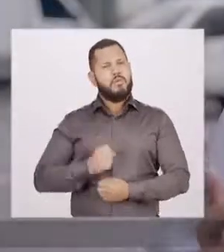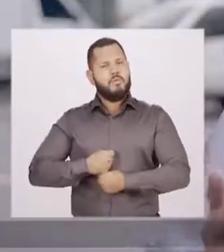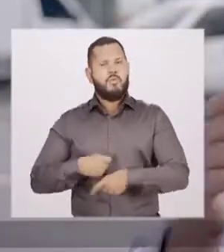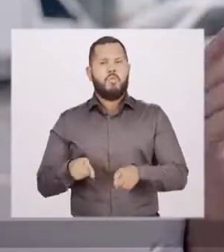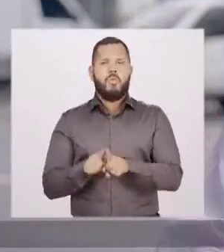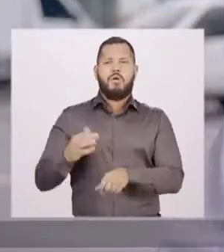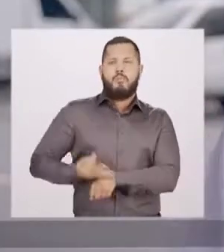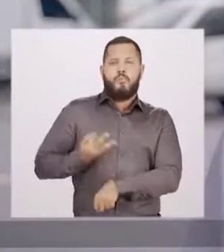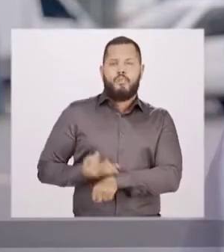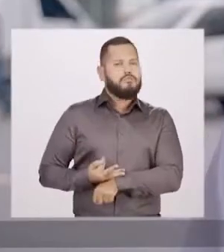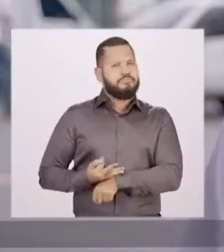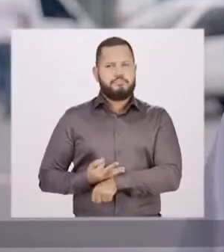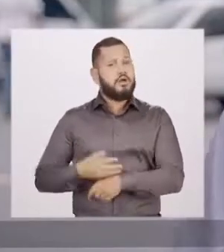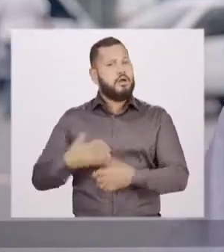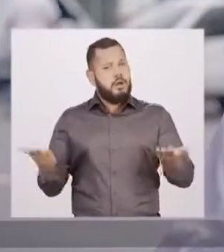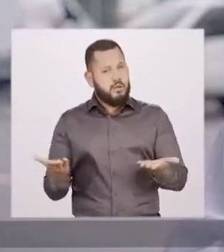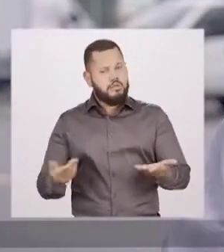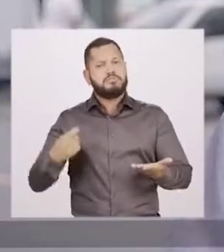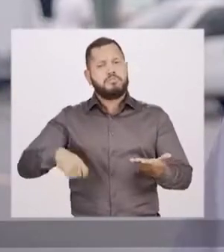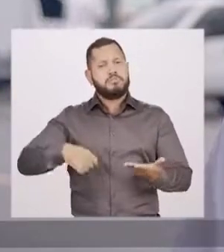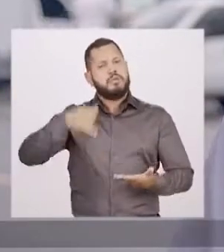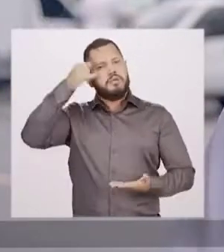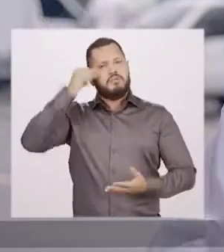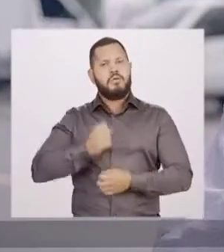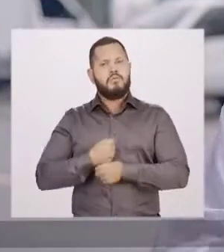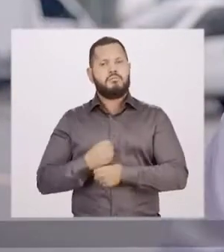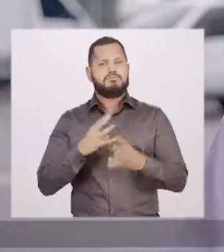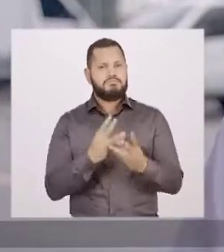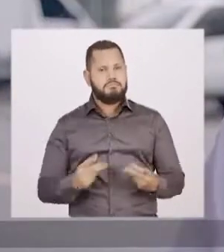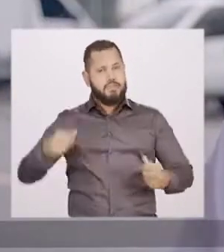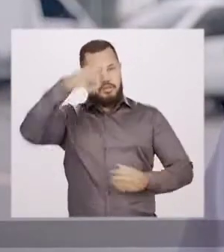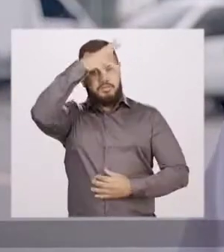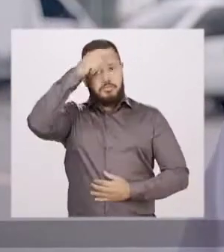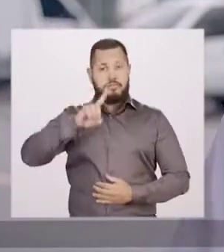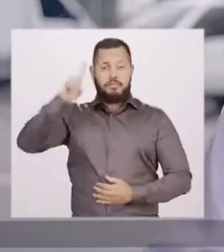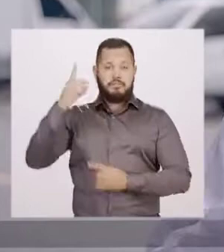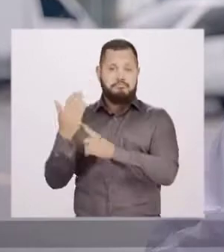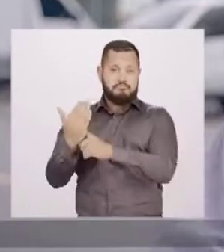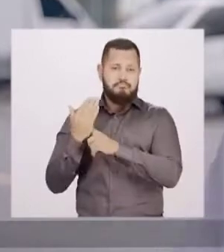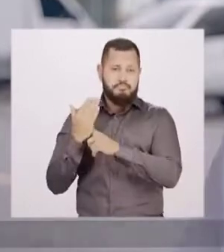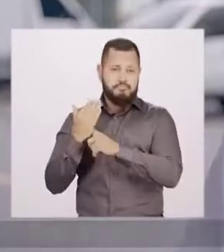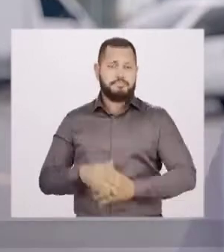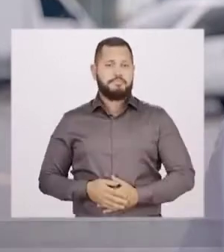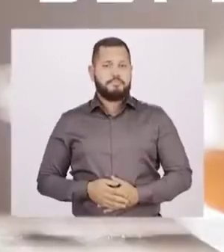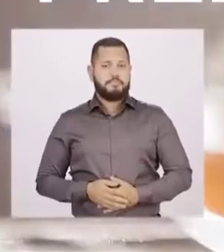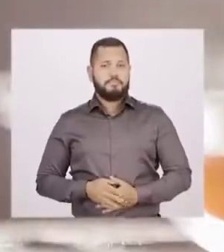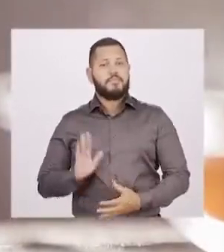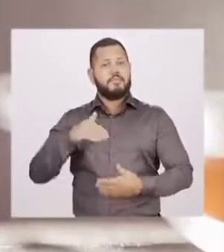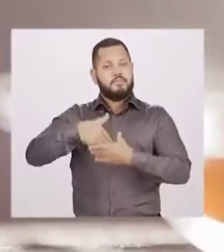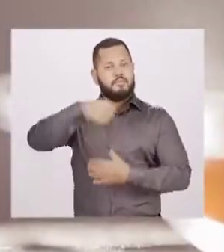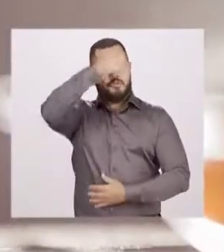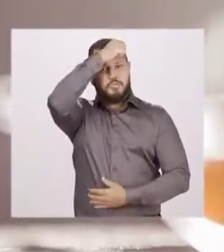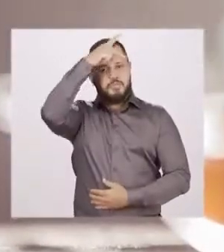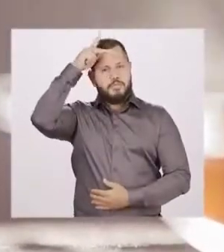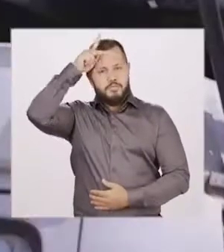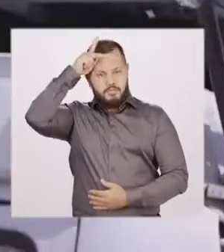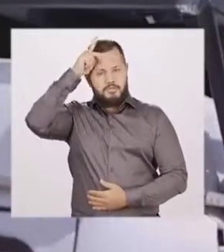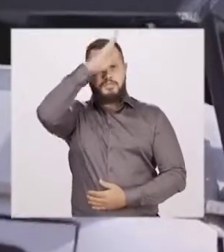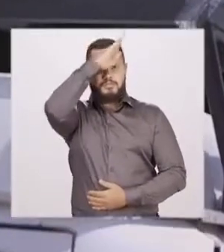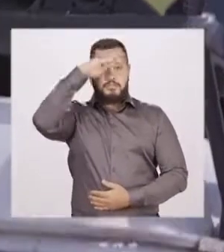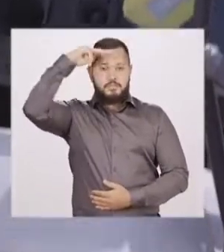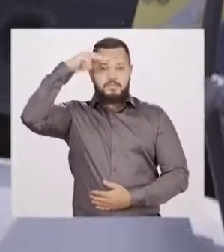tem fome não pode esperar. Tem que ser agora. Vamos acabar a fome em Manaus, se Deus quiser. Prefeito Zé 13, Zé